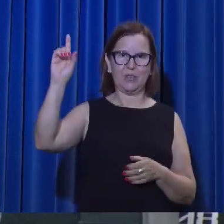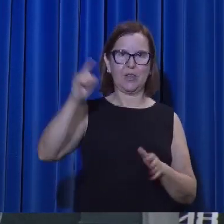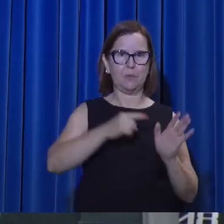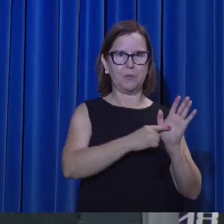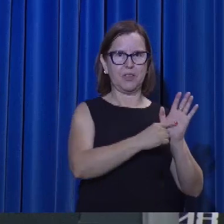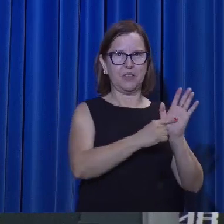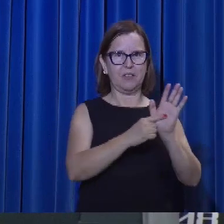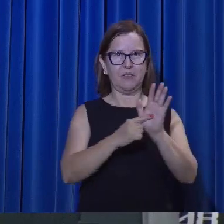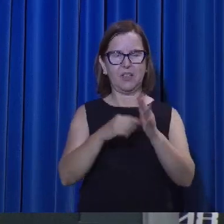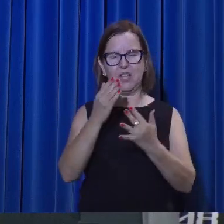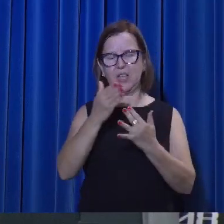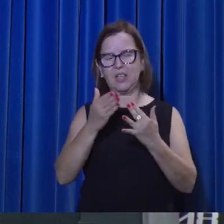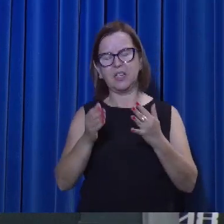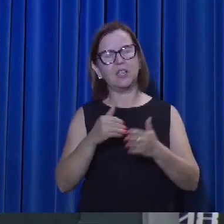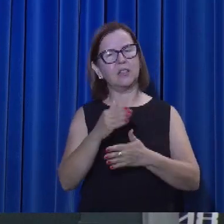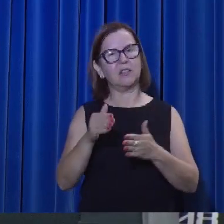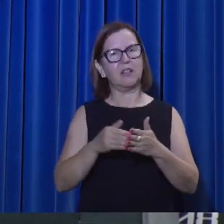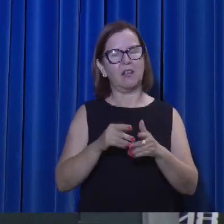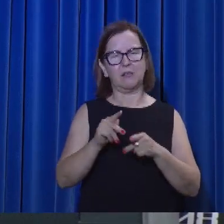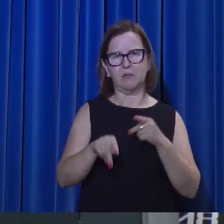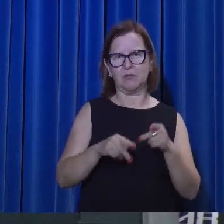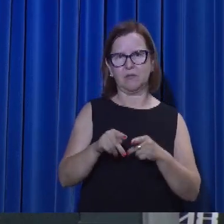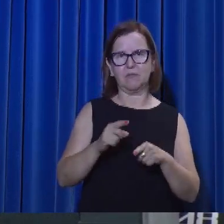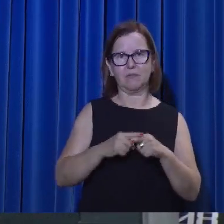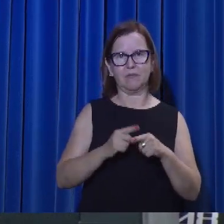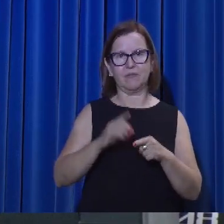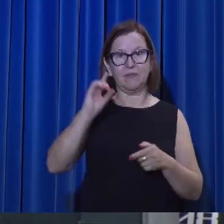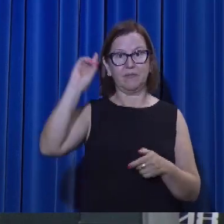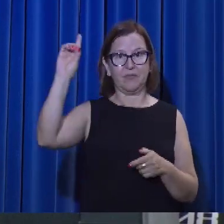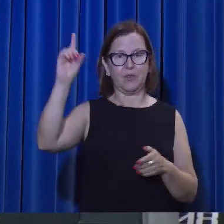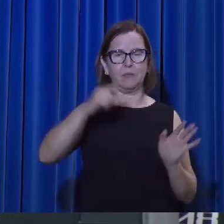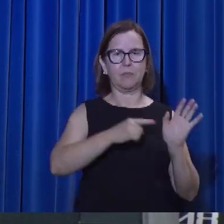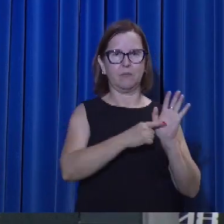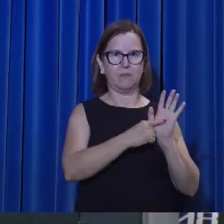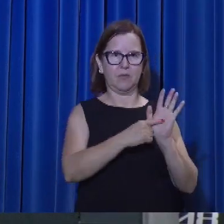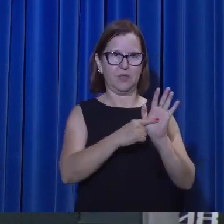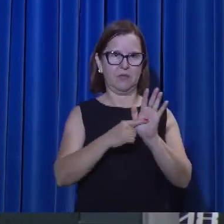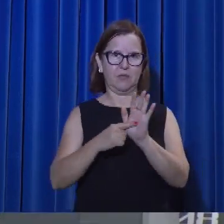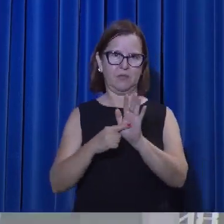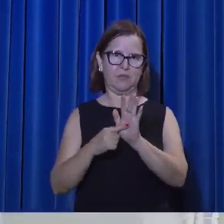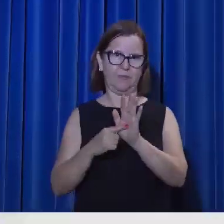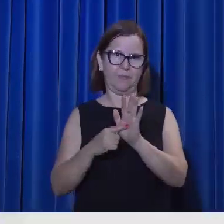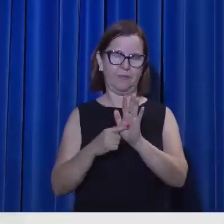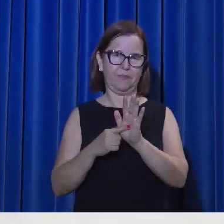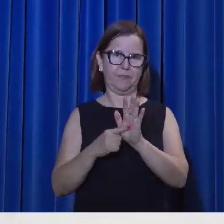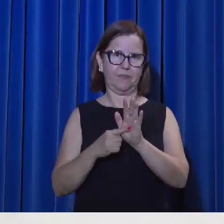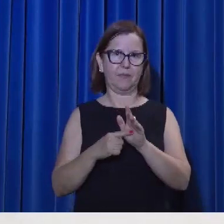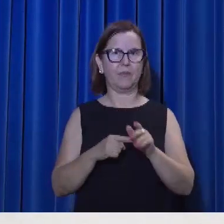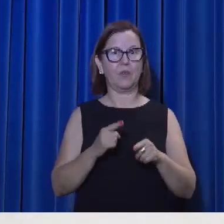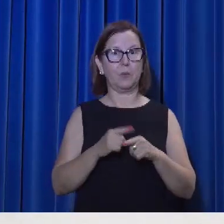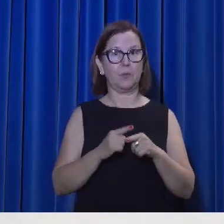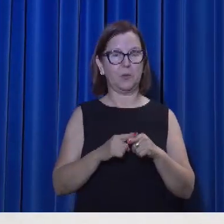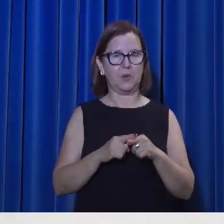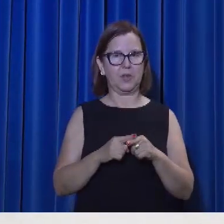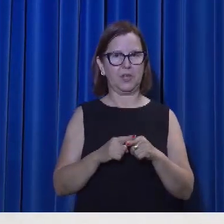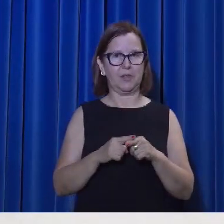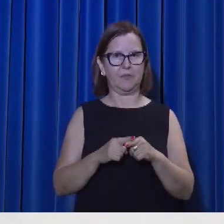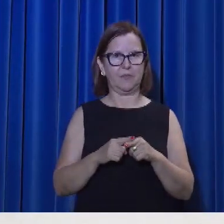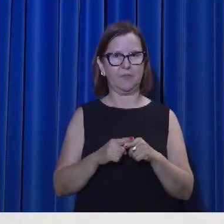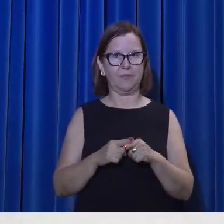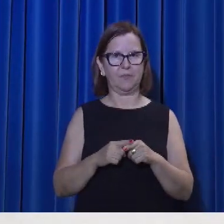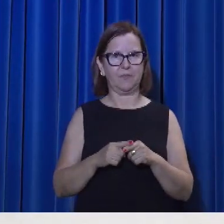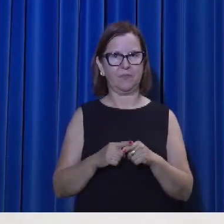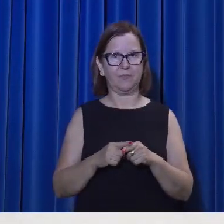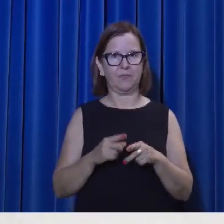entre todos os homens, porque Deus lhes manifestou. Porque os atributos invisíveis